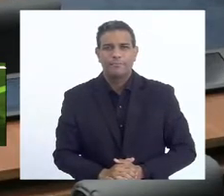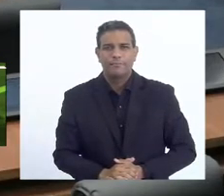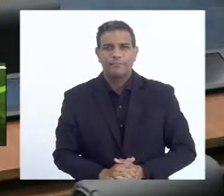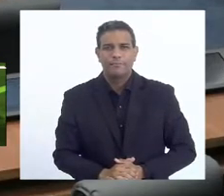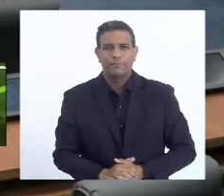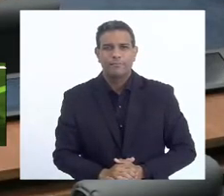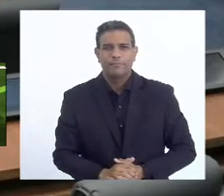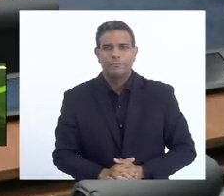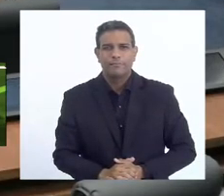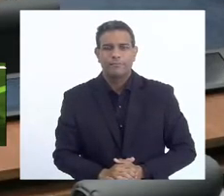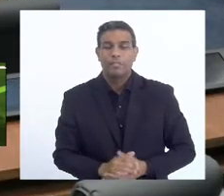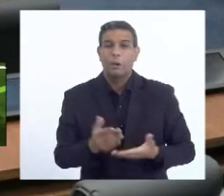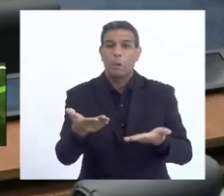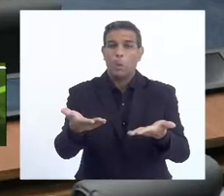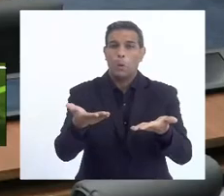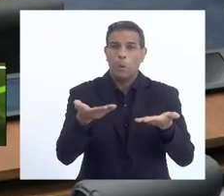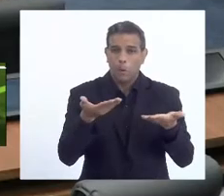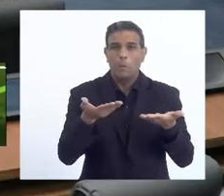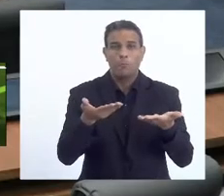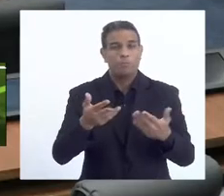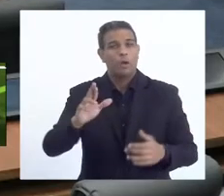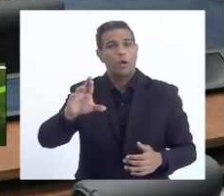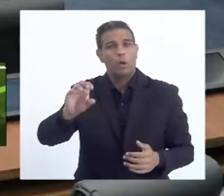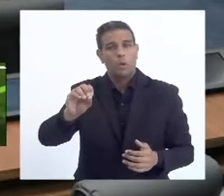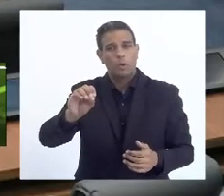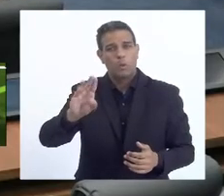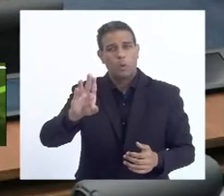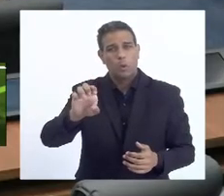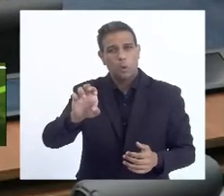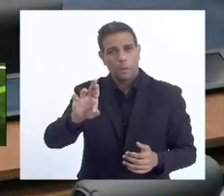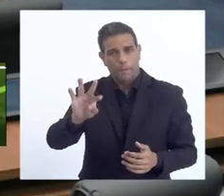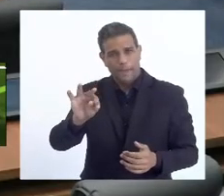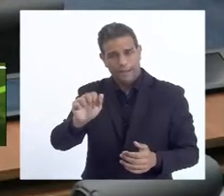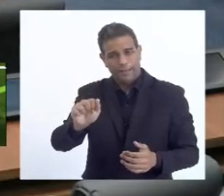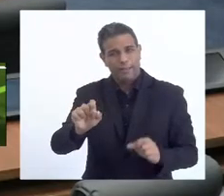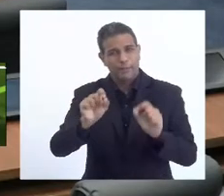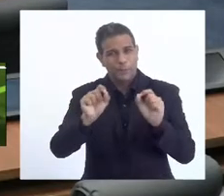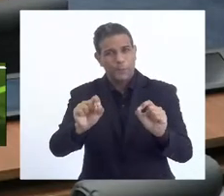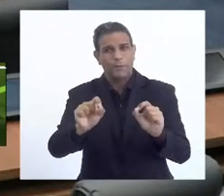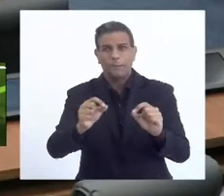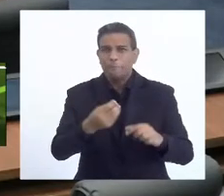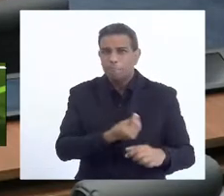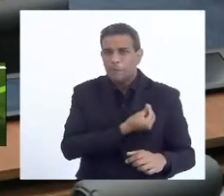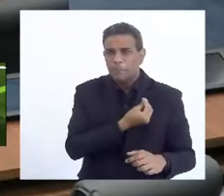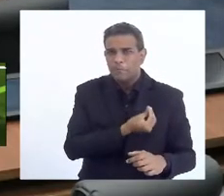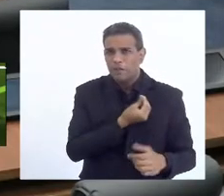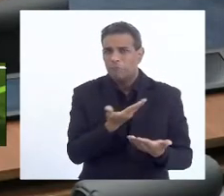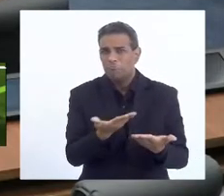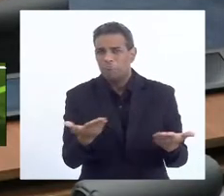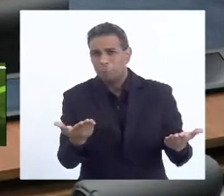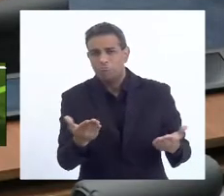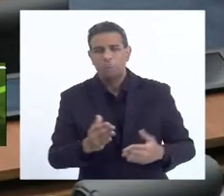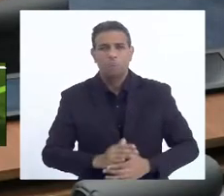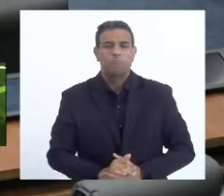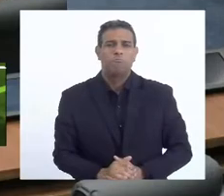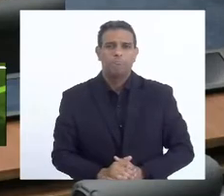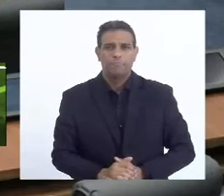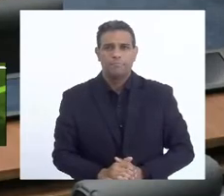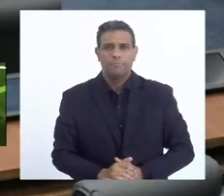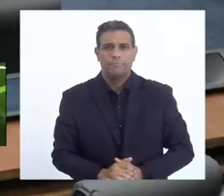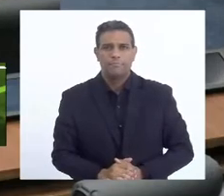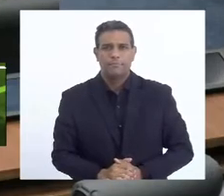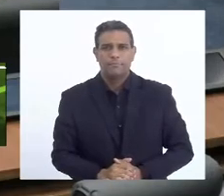chamar a nossa querida Roberta Eugênio. Roberta, está aqui presente? Está aqui.